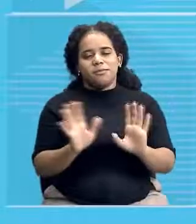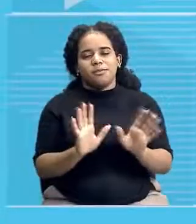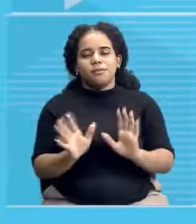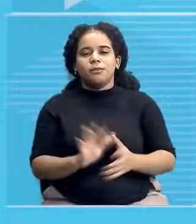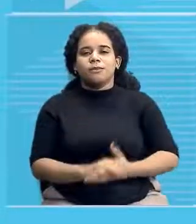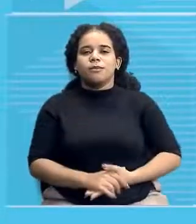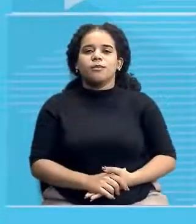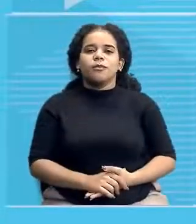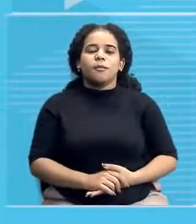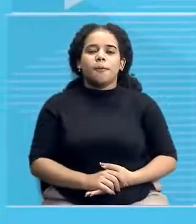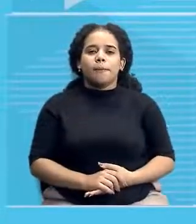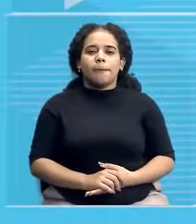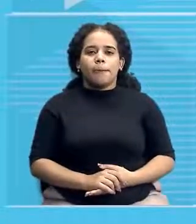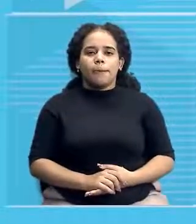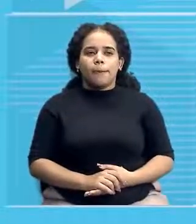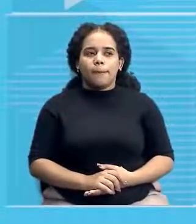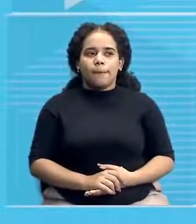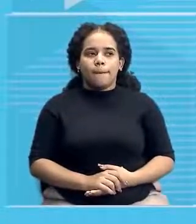Não.